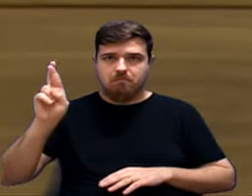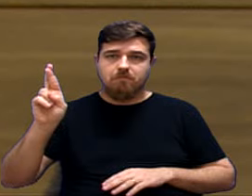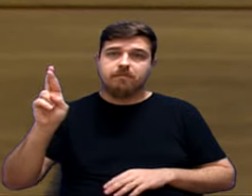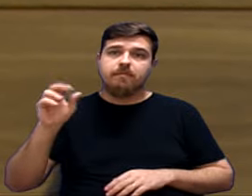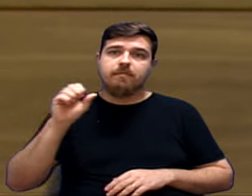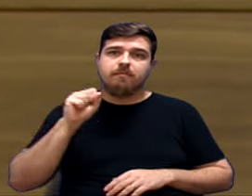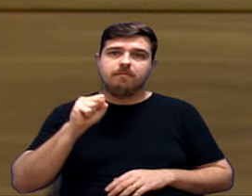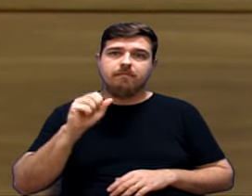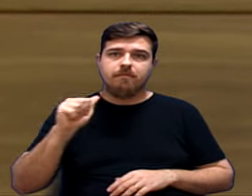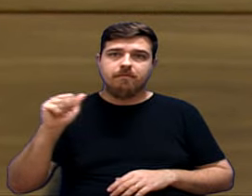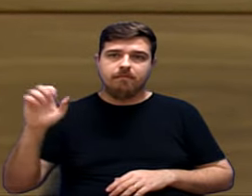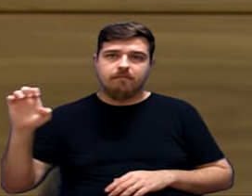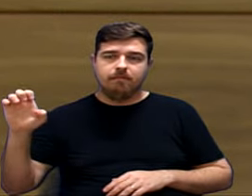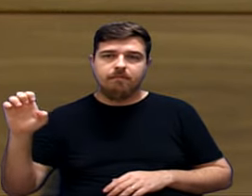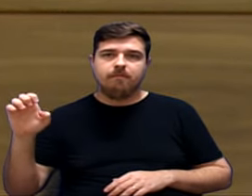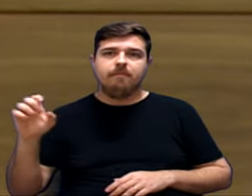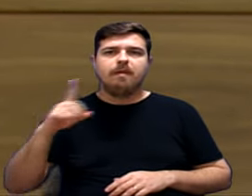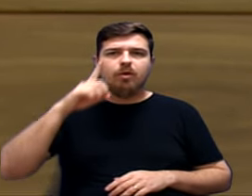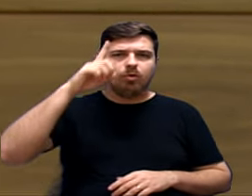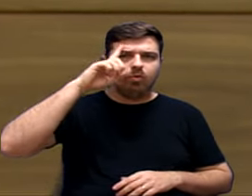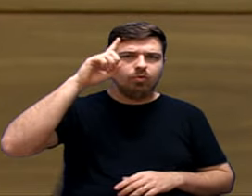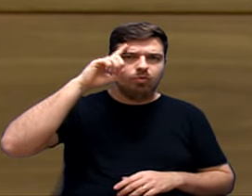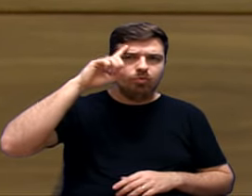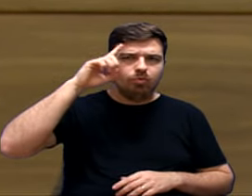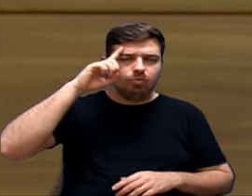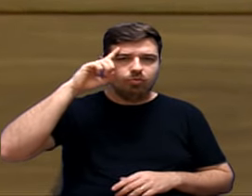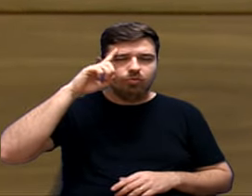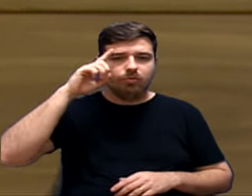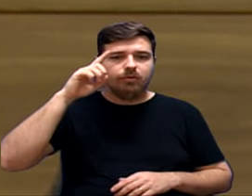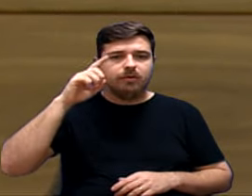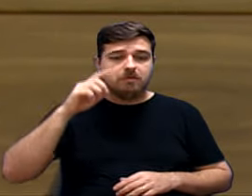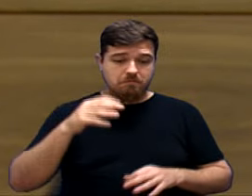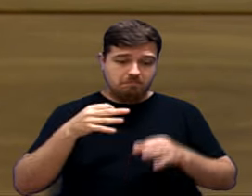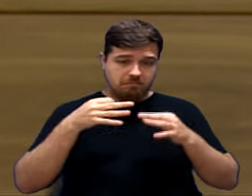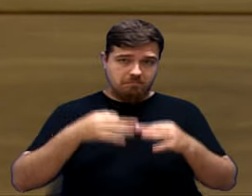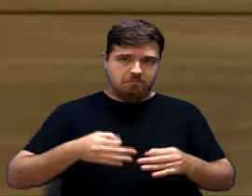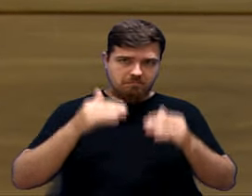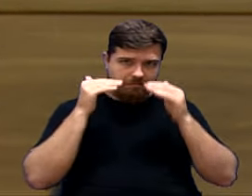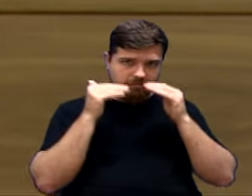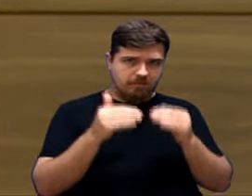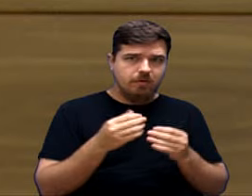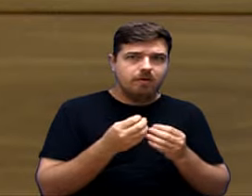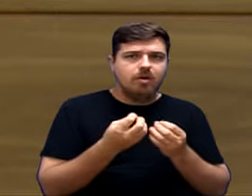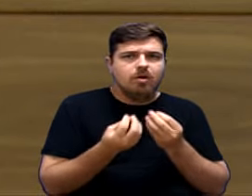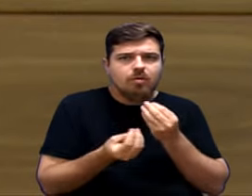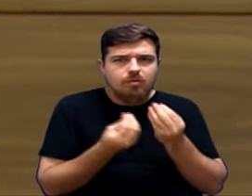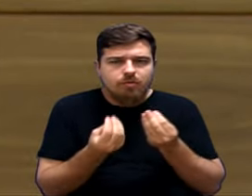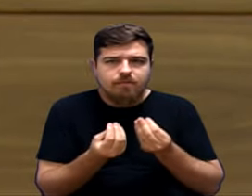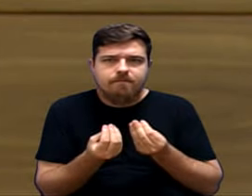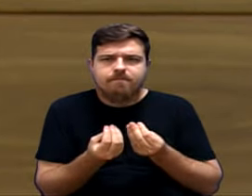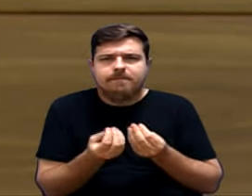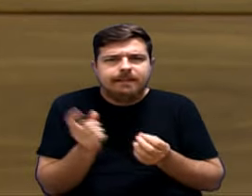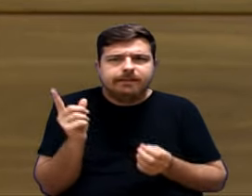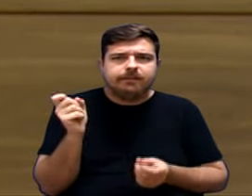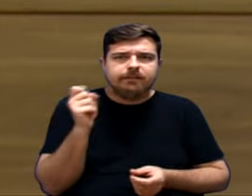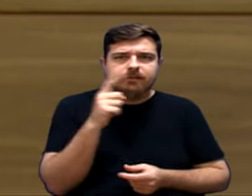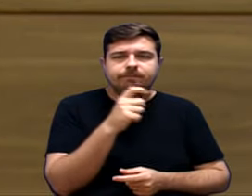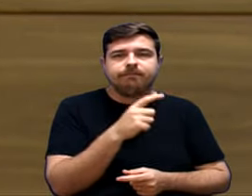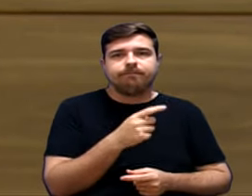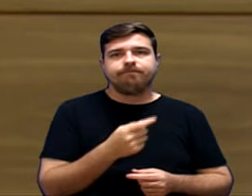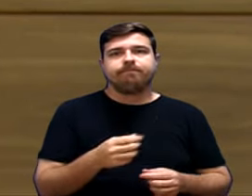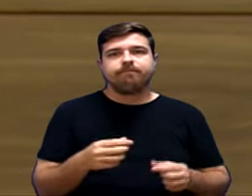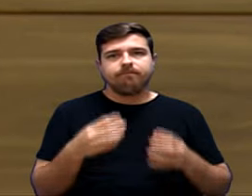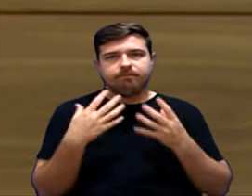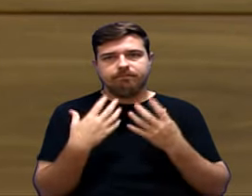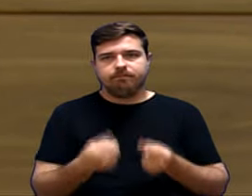no no dia a dia a aplicabilidade do leito maior cional né Júnior ele ficava muito difícil de gente explicar